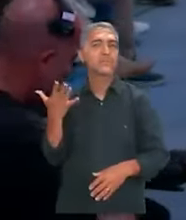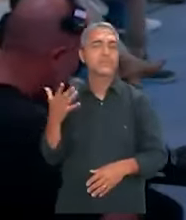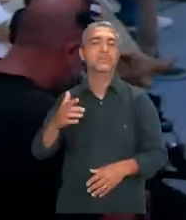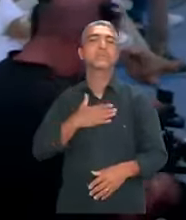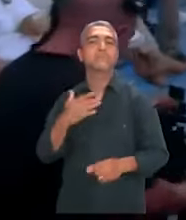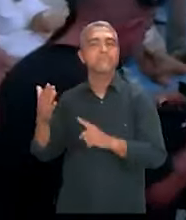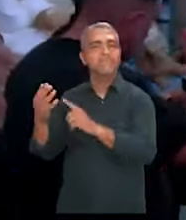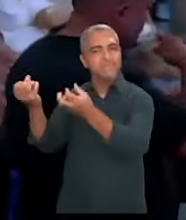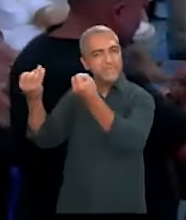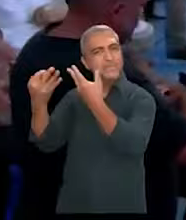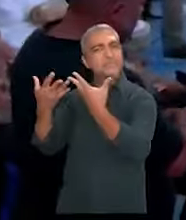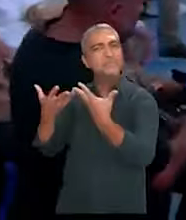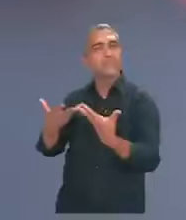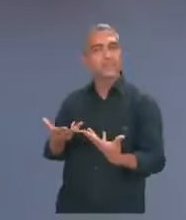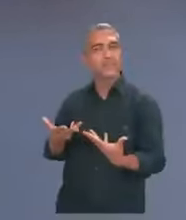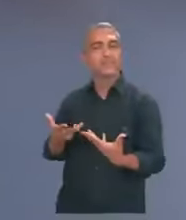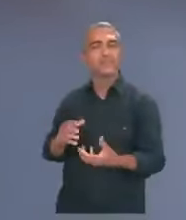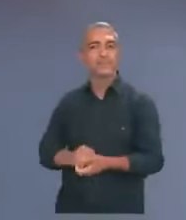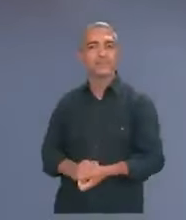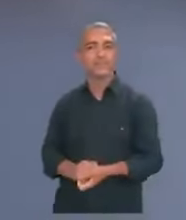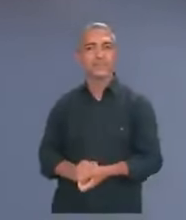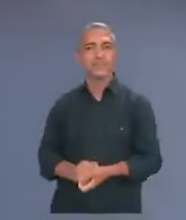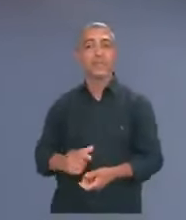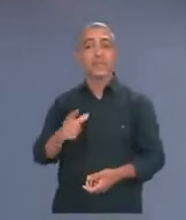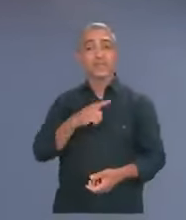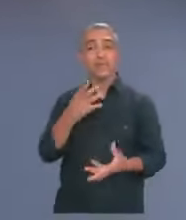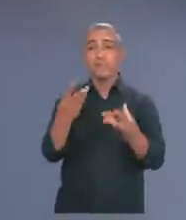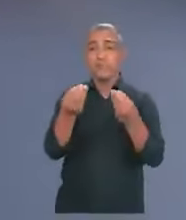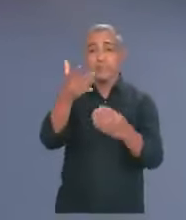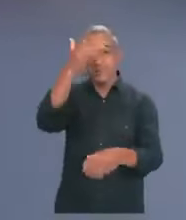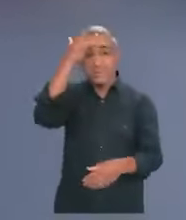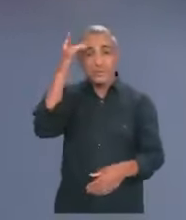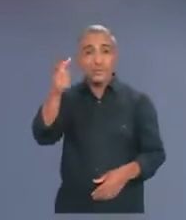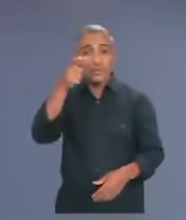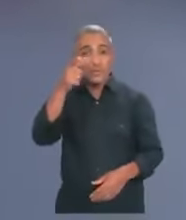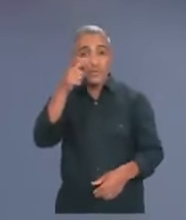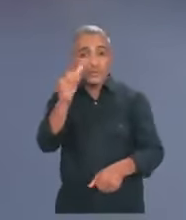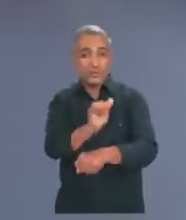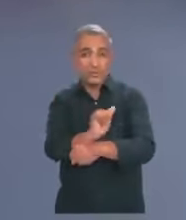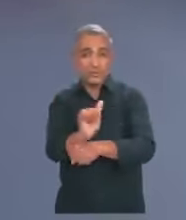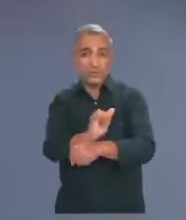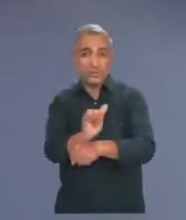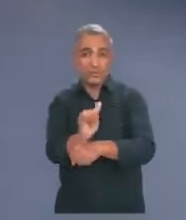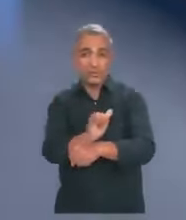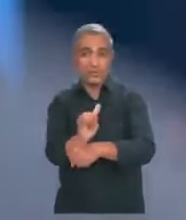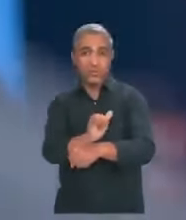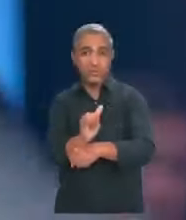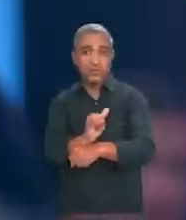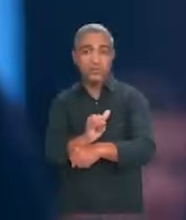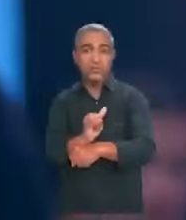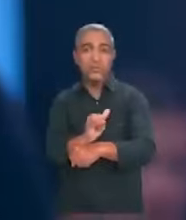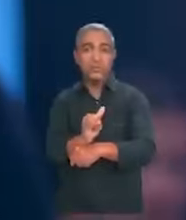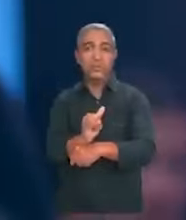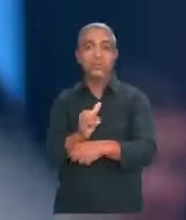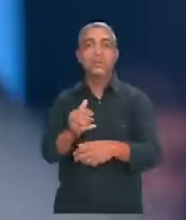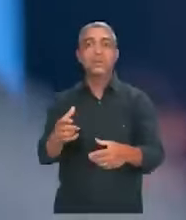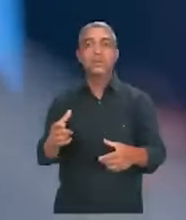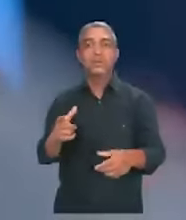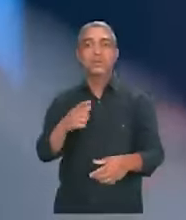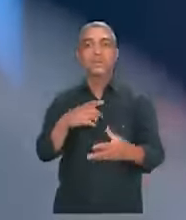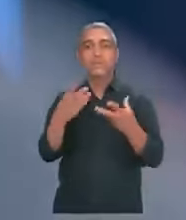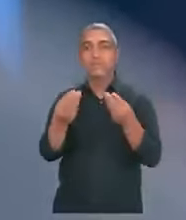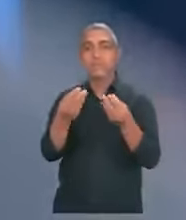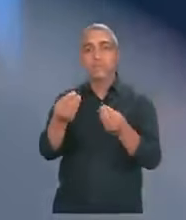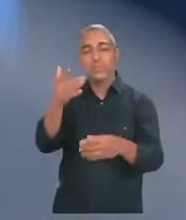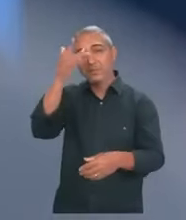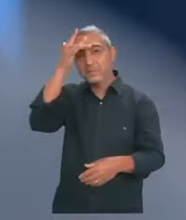aparecendo na tela, e se inspiram em vocês, nessa prova de vida que vocês tiveram, e falam assim, eu quero fazer isso. Como é que foi a tua